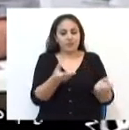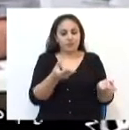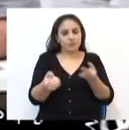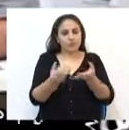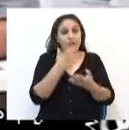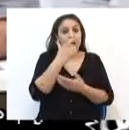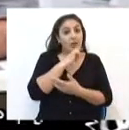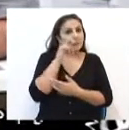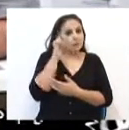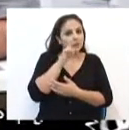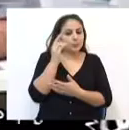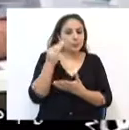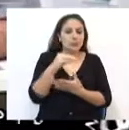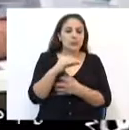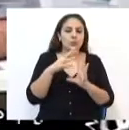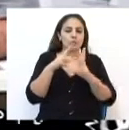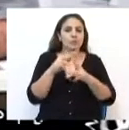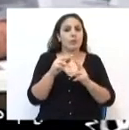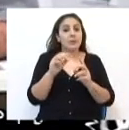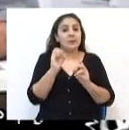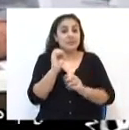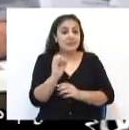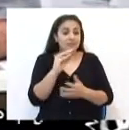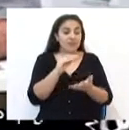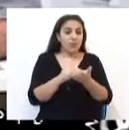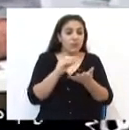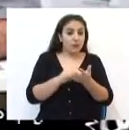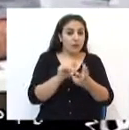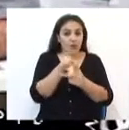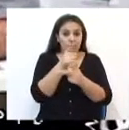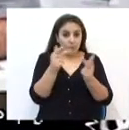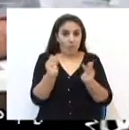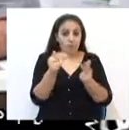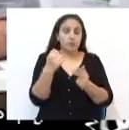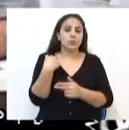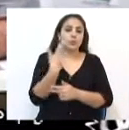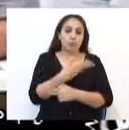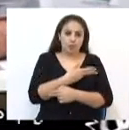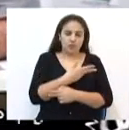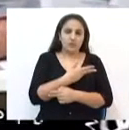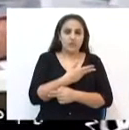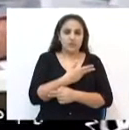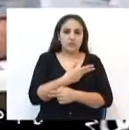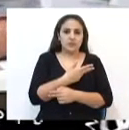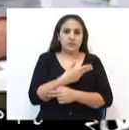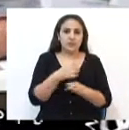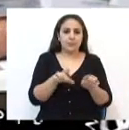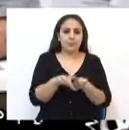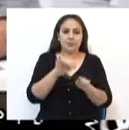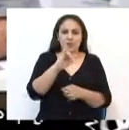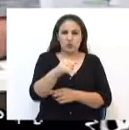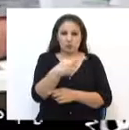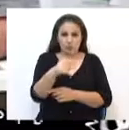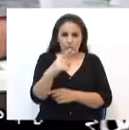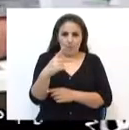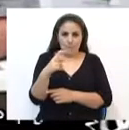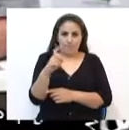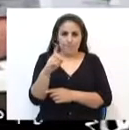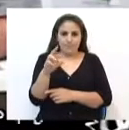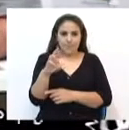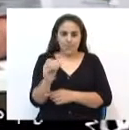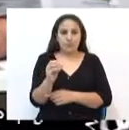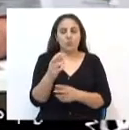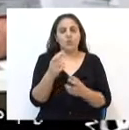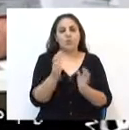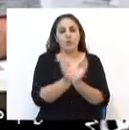achar que colocamos todos aqui, mas por acaso faltar algum, também ficou montada, vereador João Pedro, uma comissão,